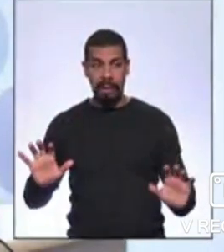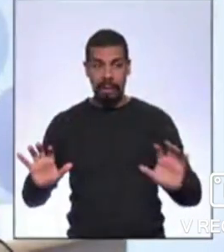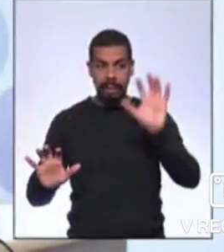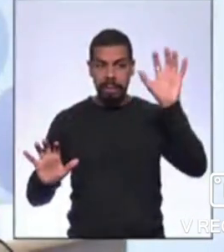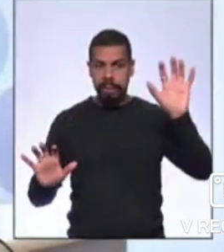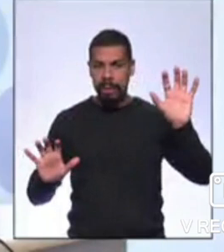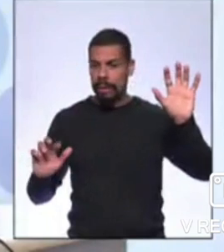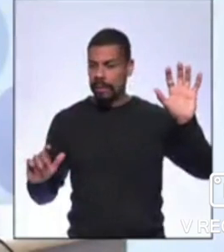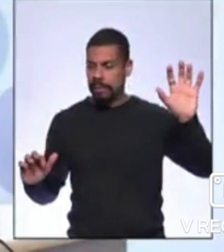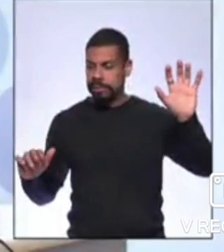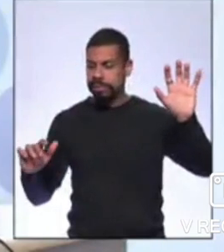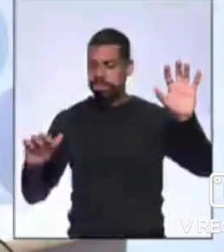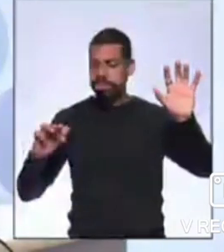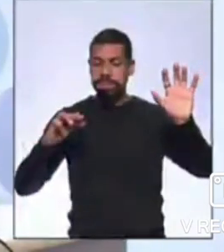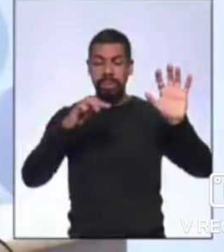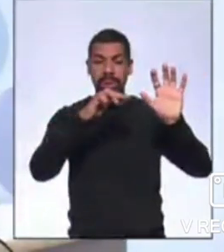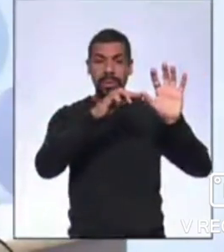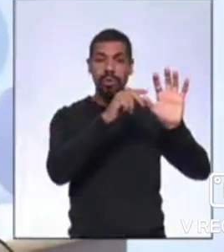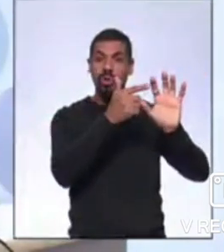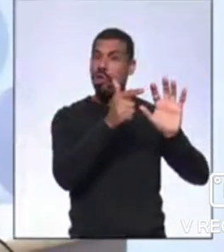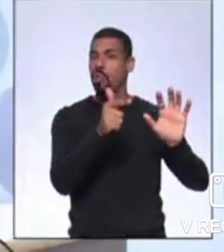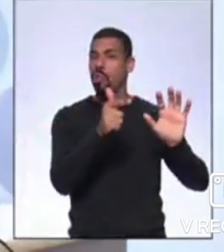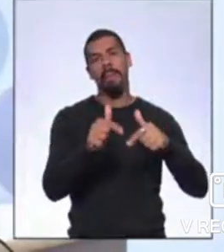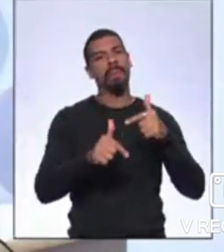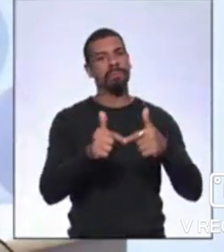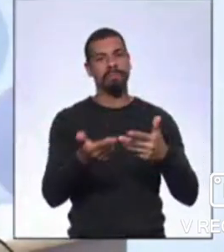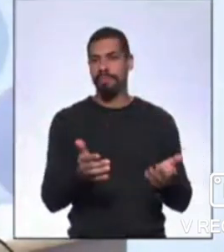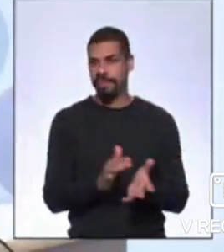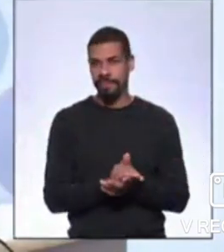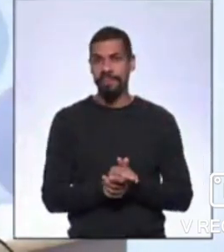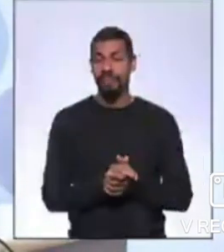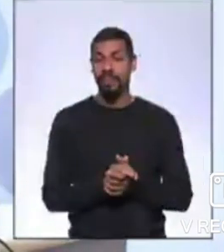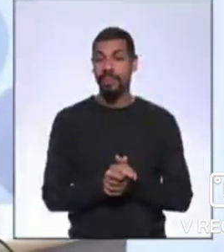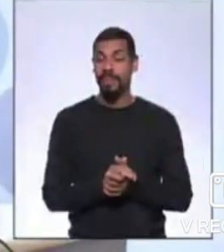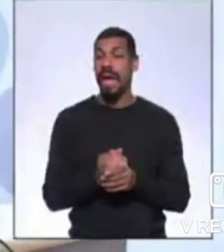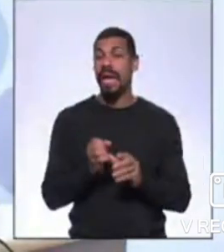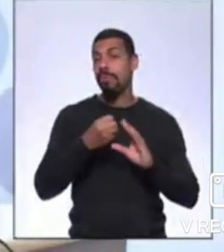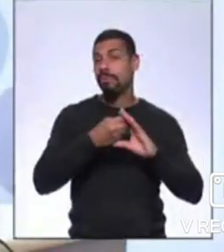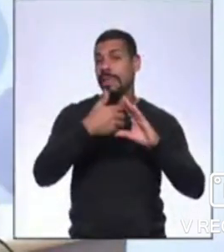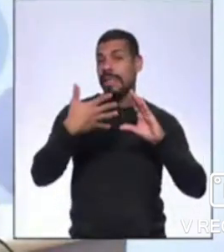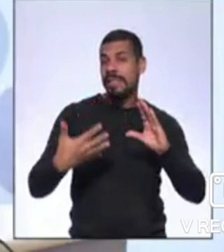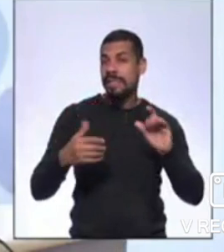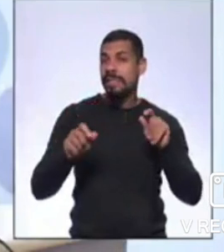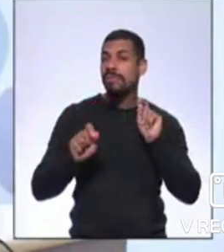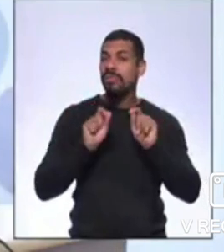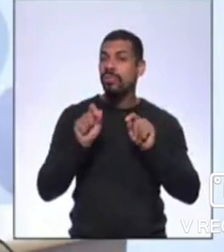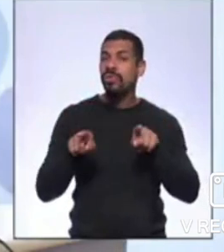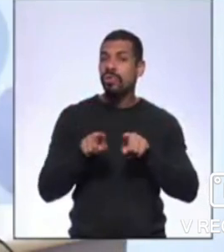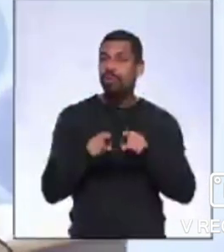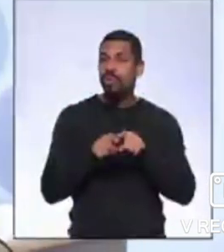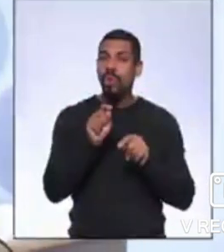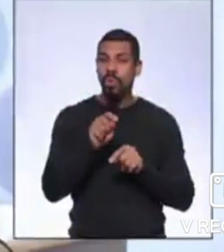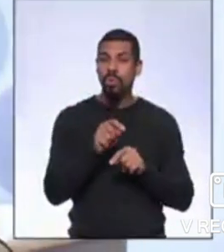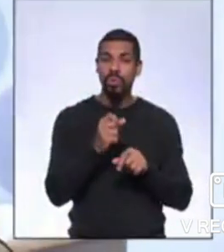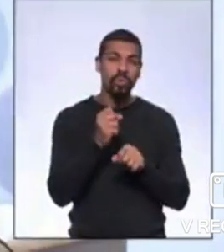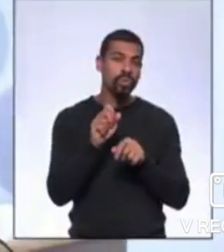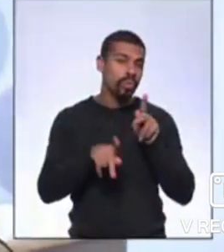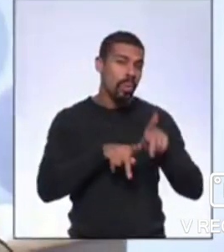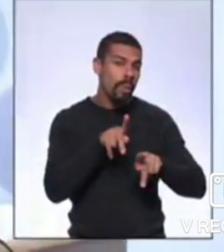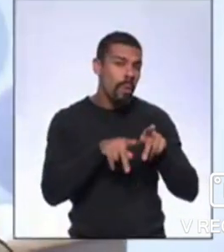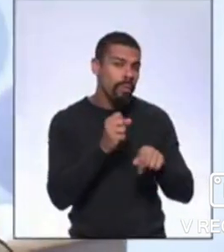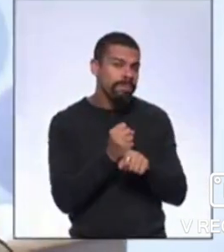se tornam sedentários. Aí a gente retoma uma característica muito comum das civilizações do mundo antigo,